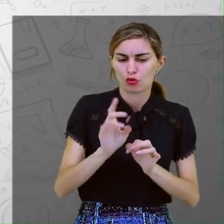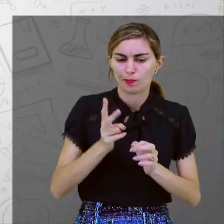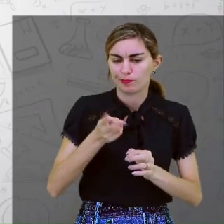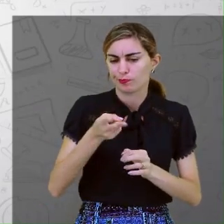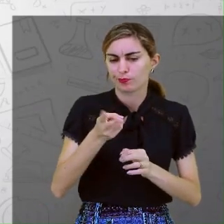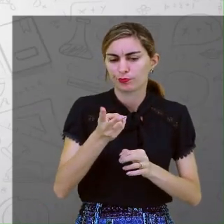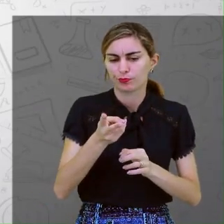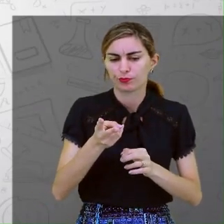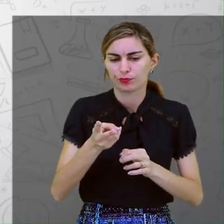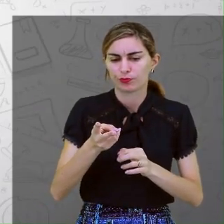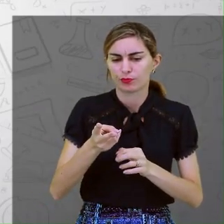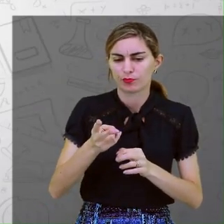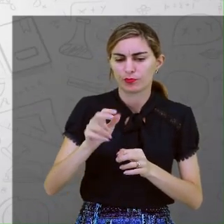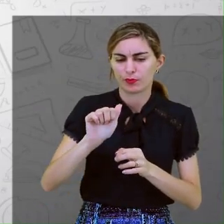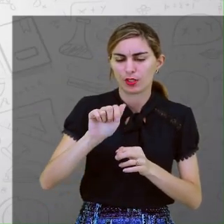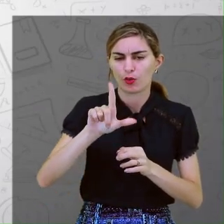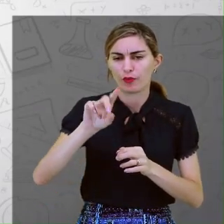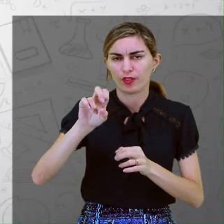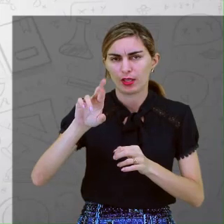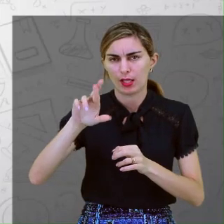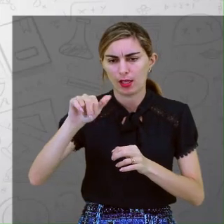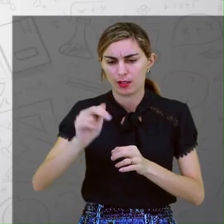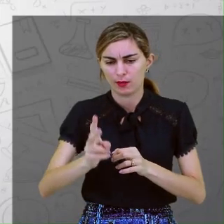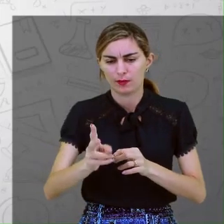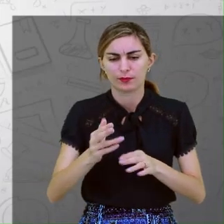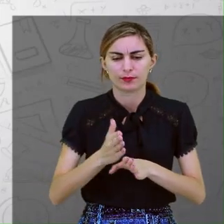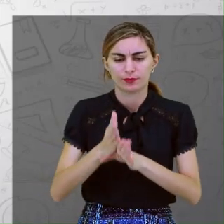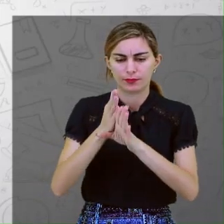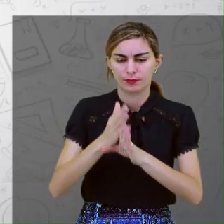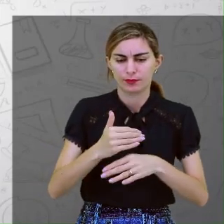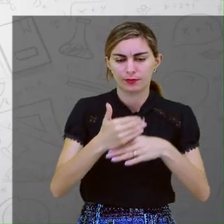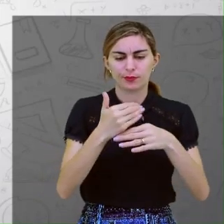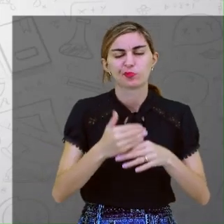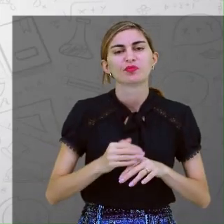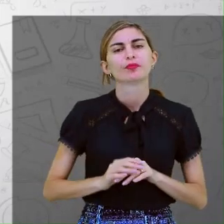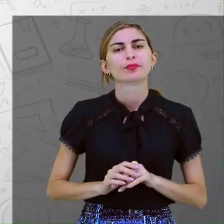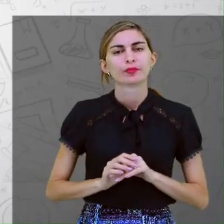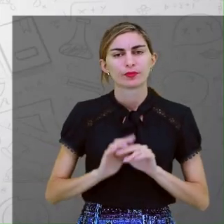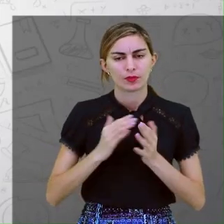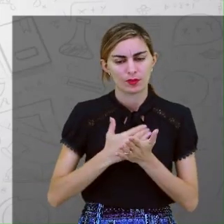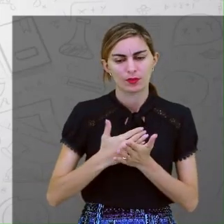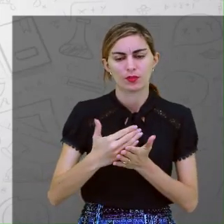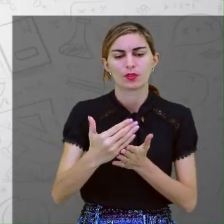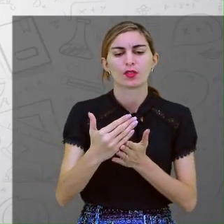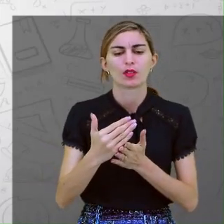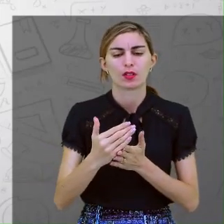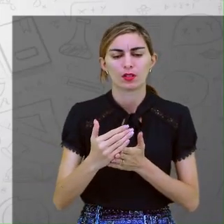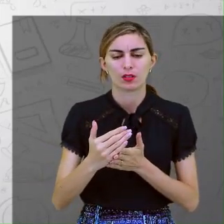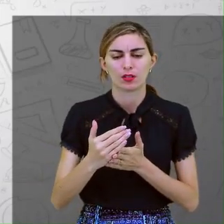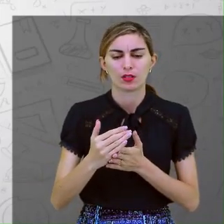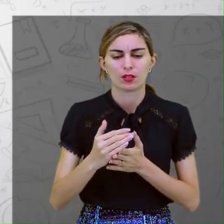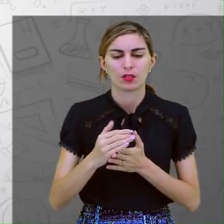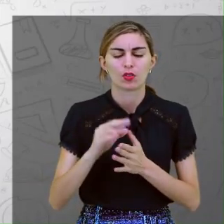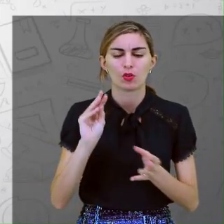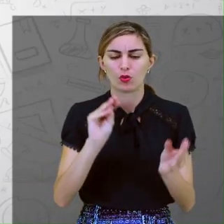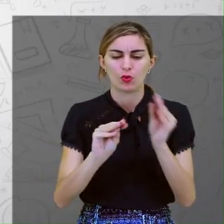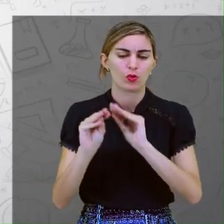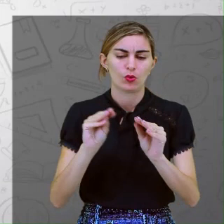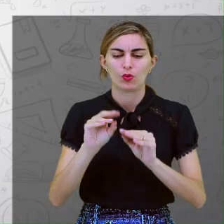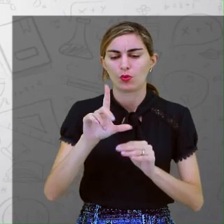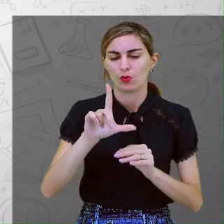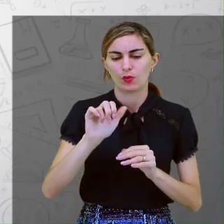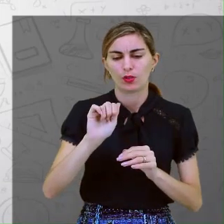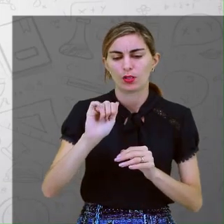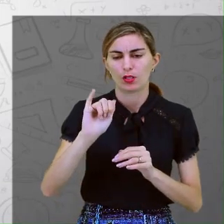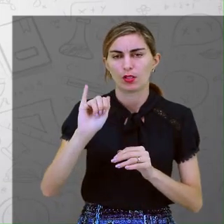permanecem aquelas alvenarias realmente que foram mantidas, e aí a gente pode partir para o lançamento ali do